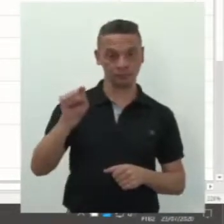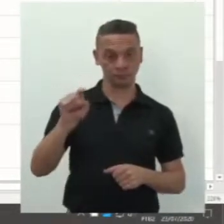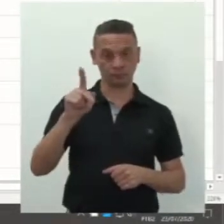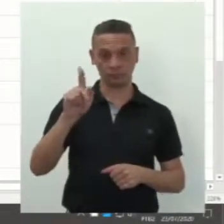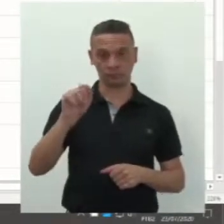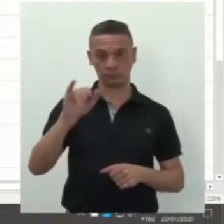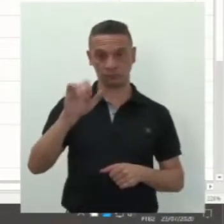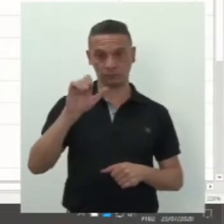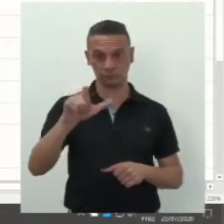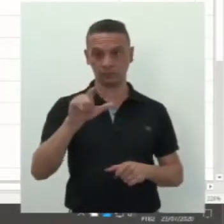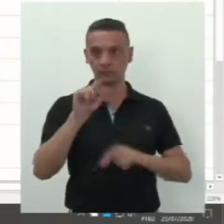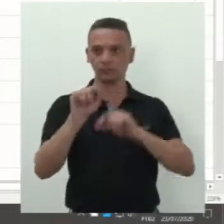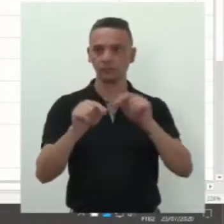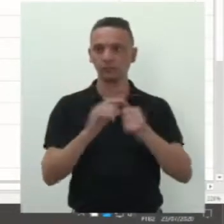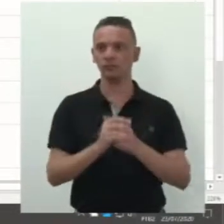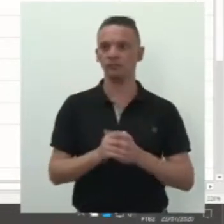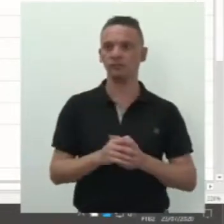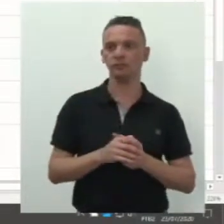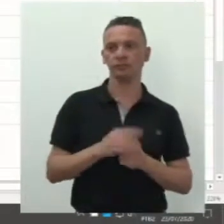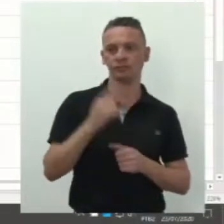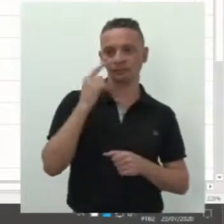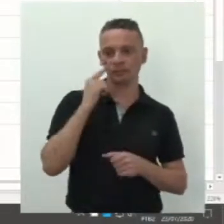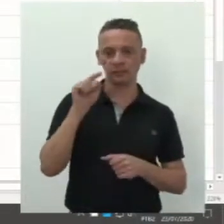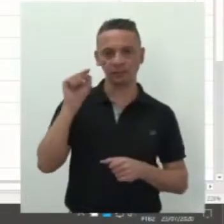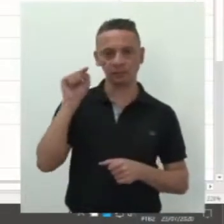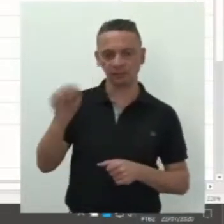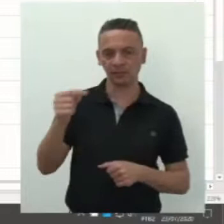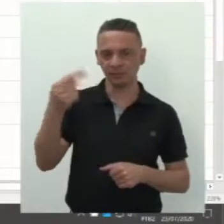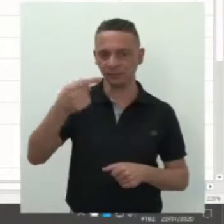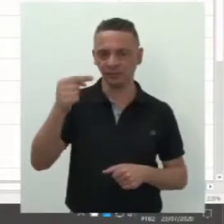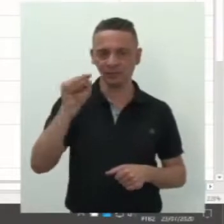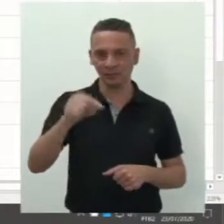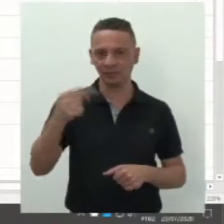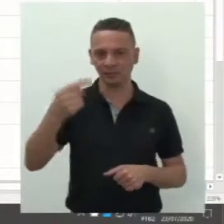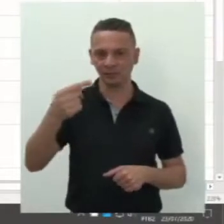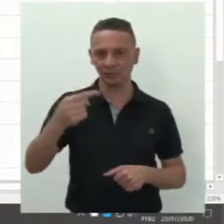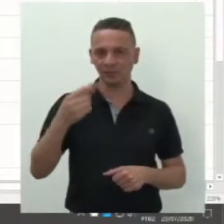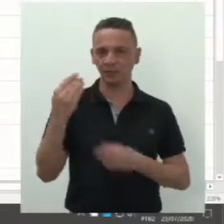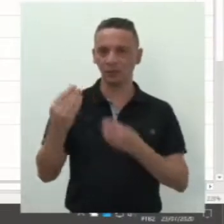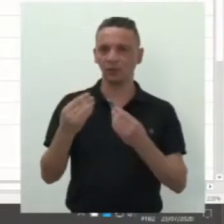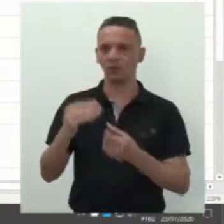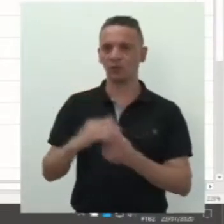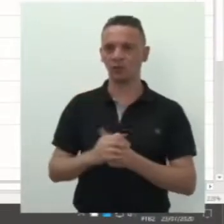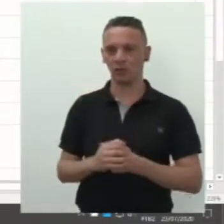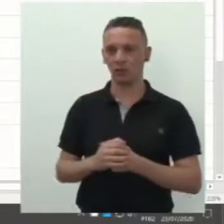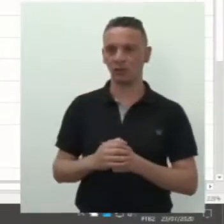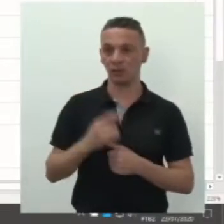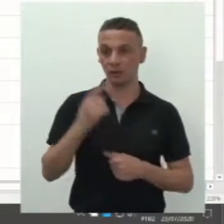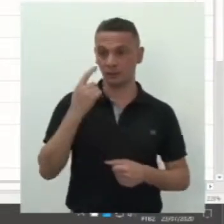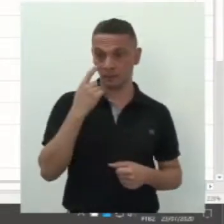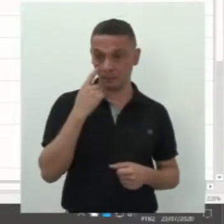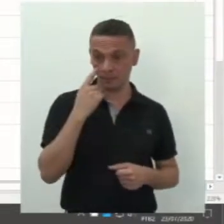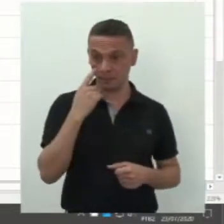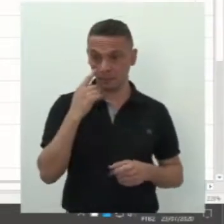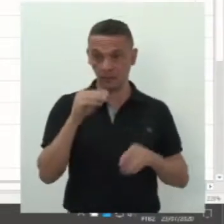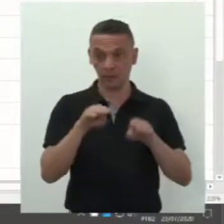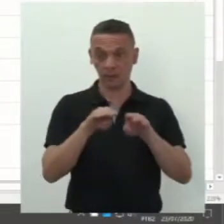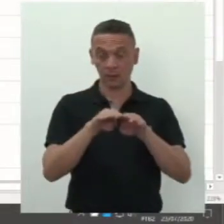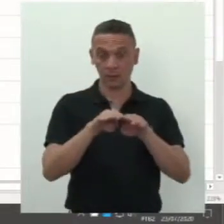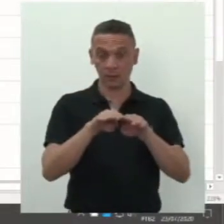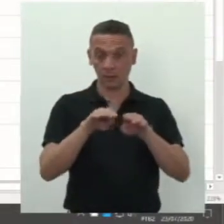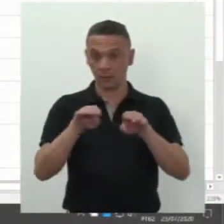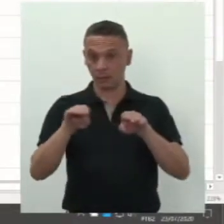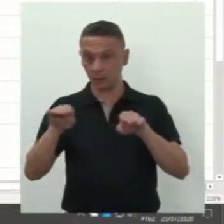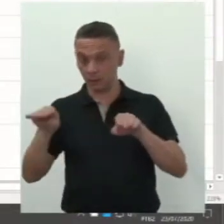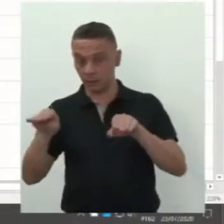painéis e clicar na primeira opção, congelar painéis, ó, vai estar escrito aqui, manter as linhas e as